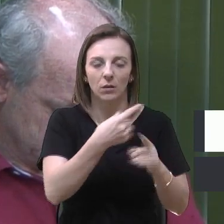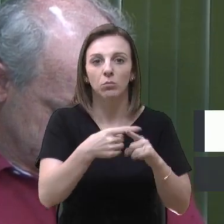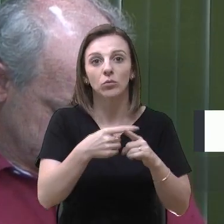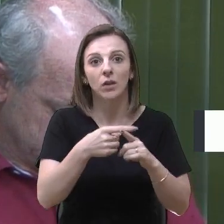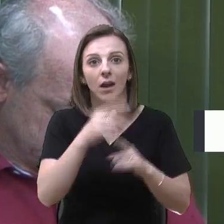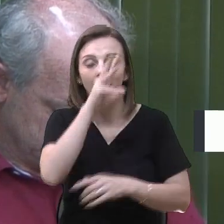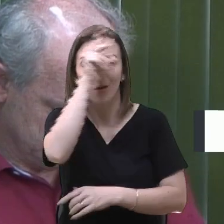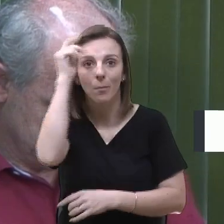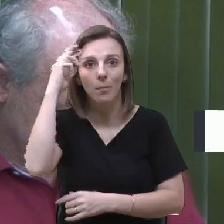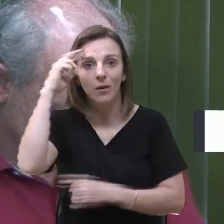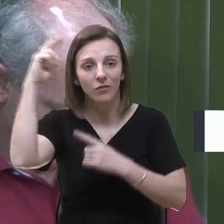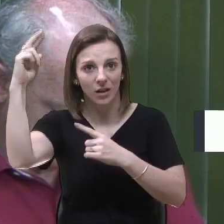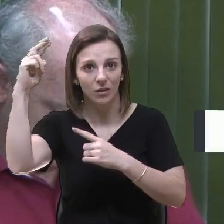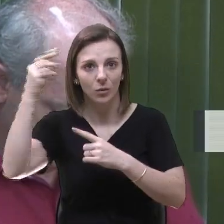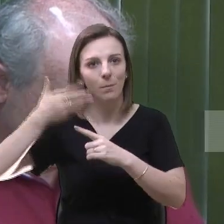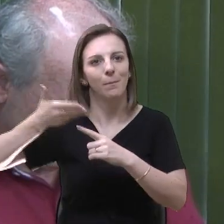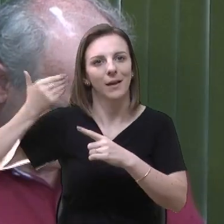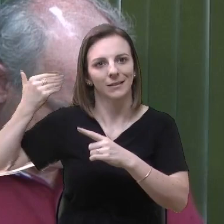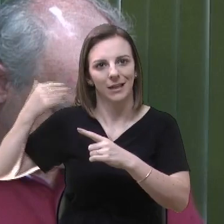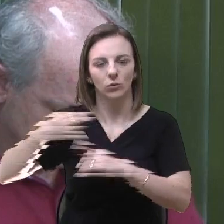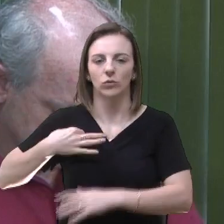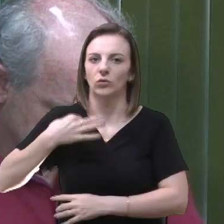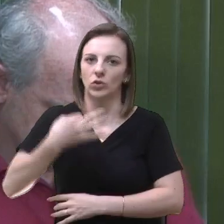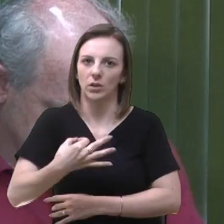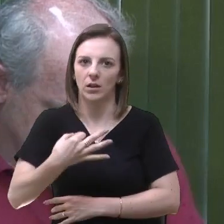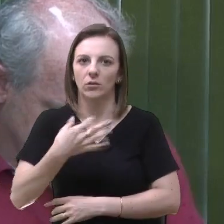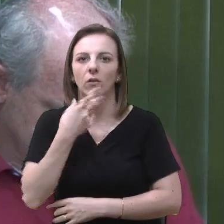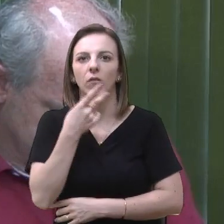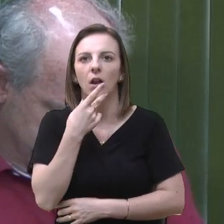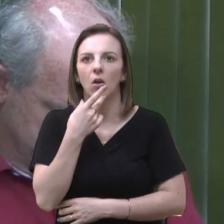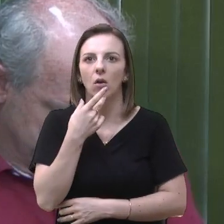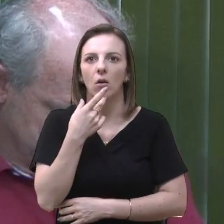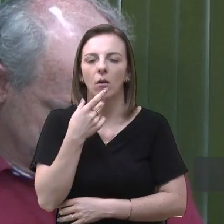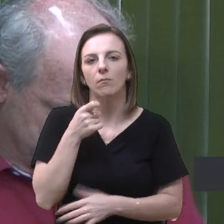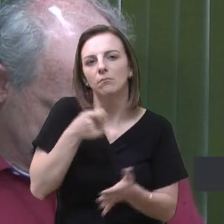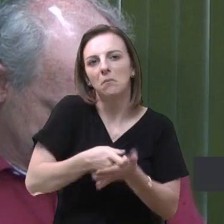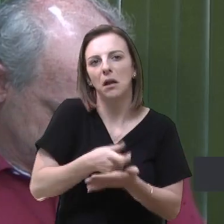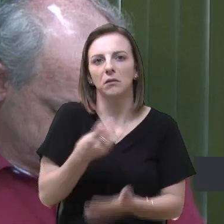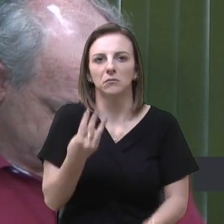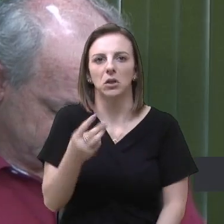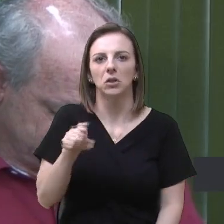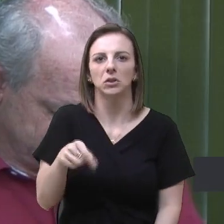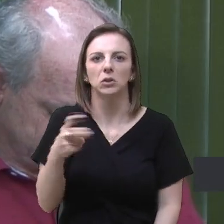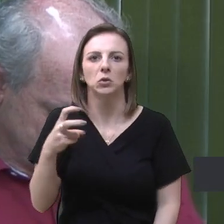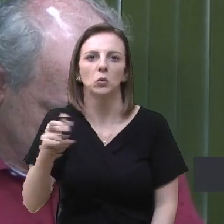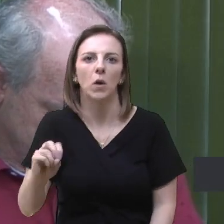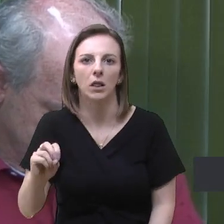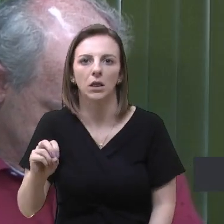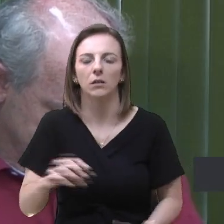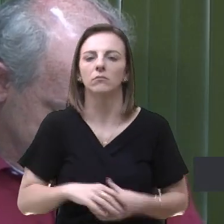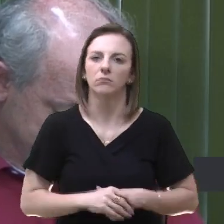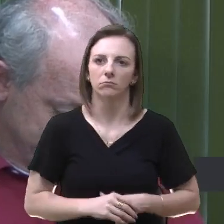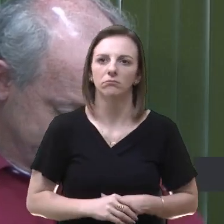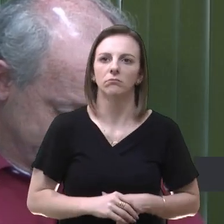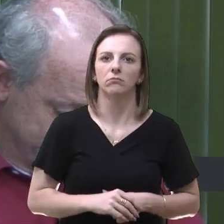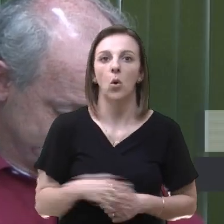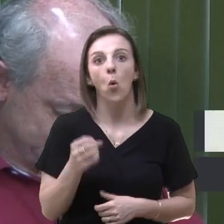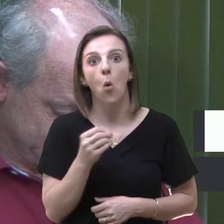que a passagem seria 3,50, né? Seria 3,50, seria,